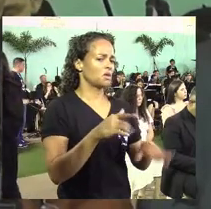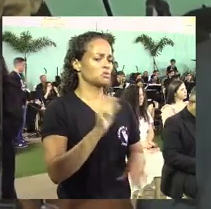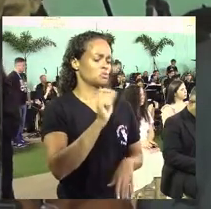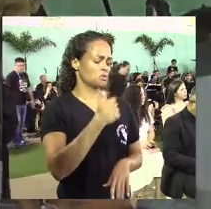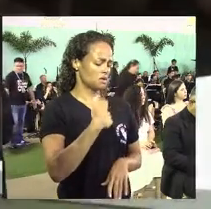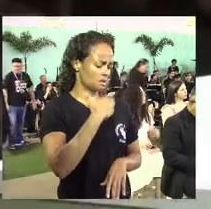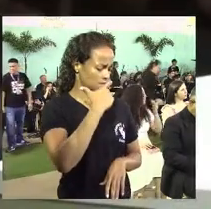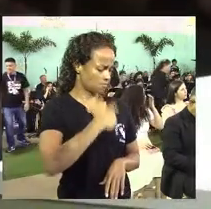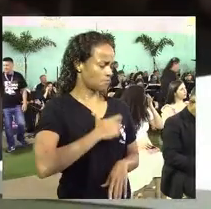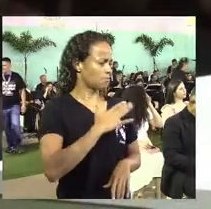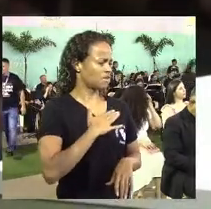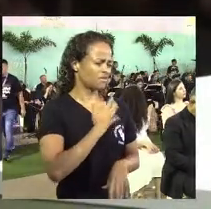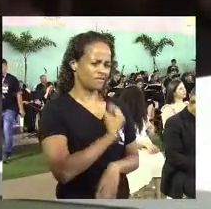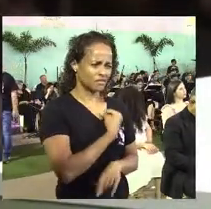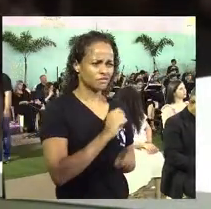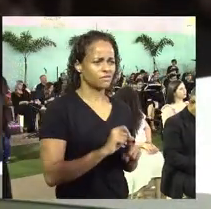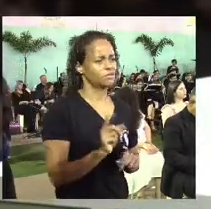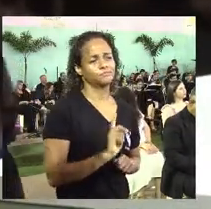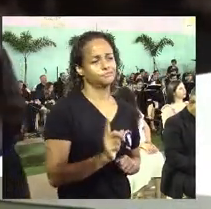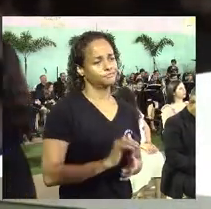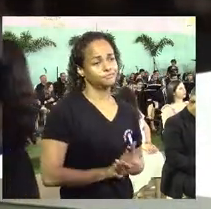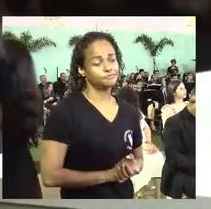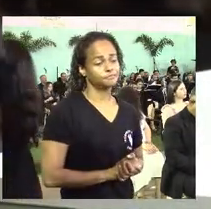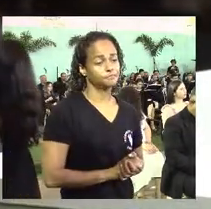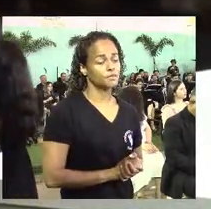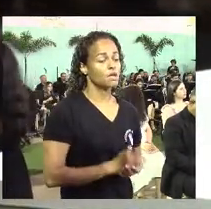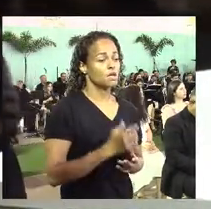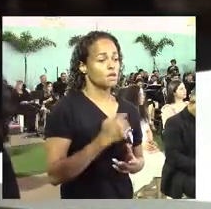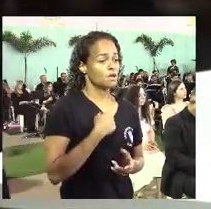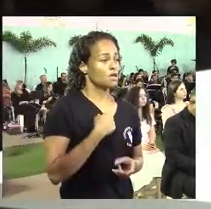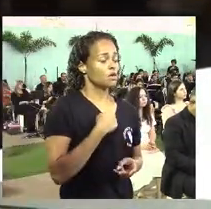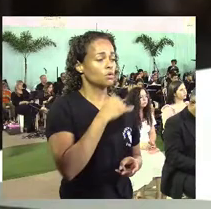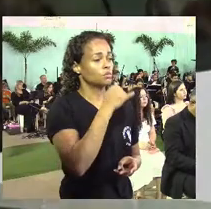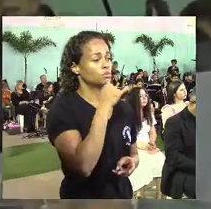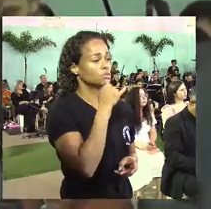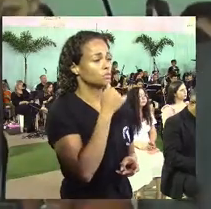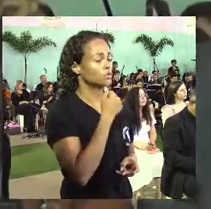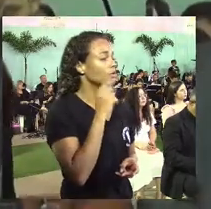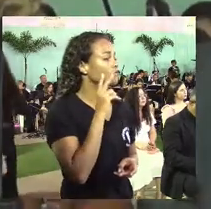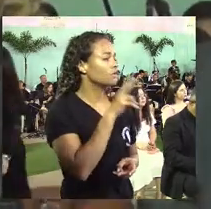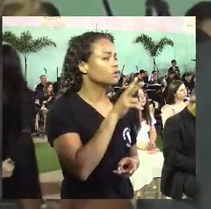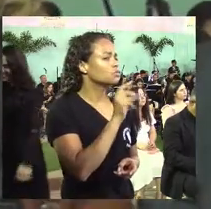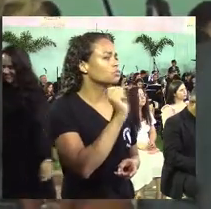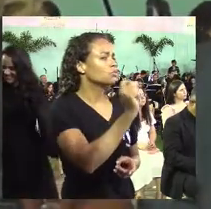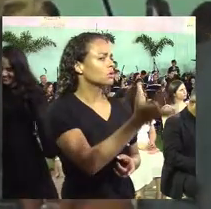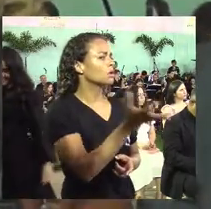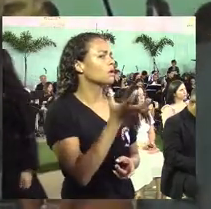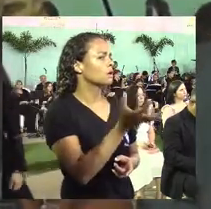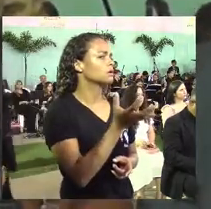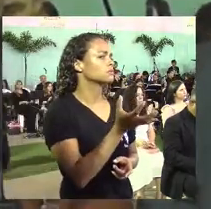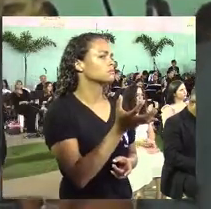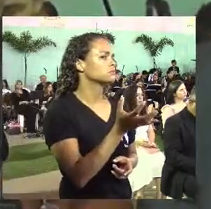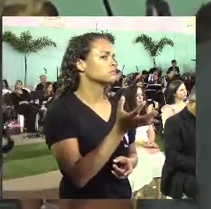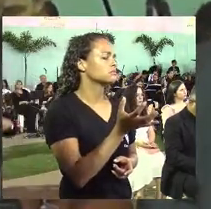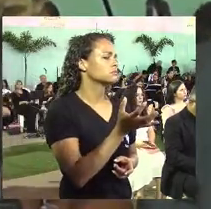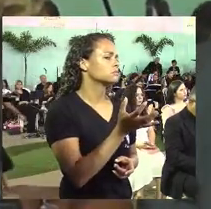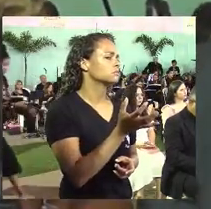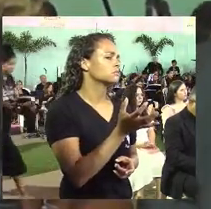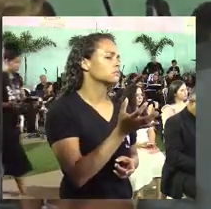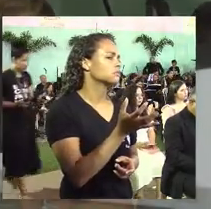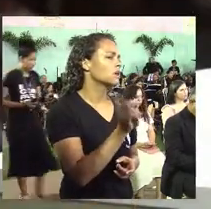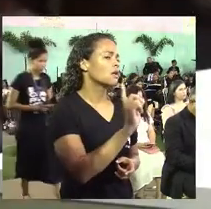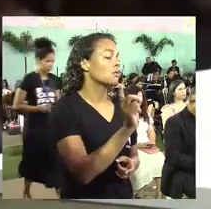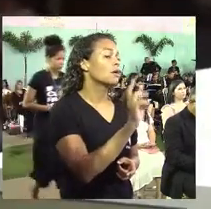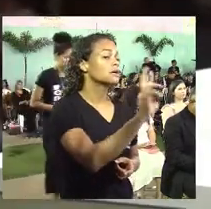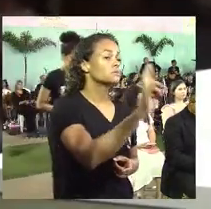adoração tá Deus eu vejo Deus eu perdão eu vejo as circunstâncias através da lente de